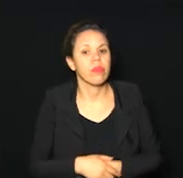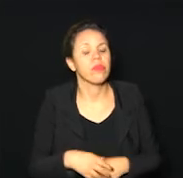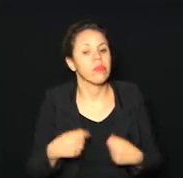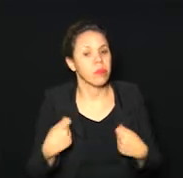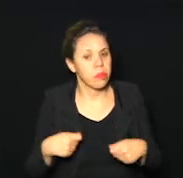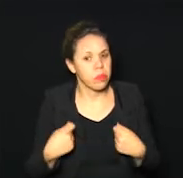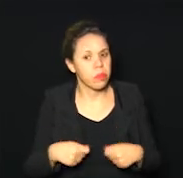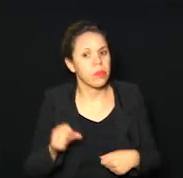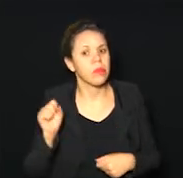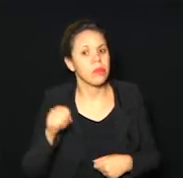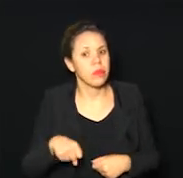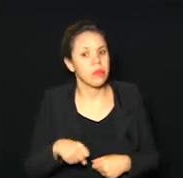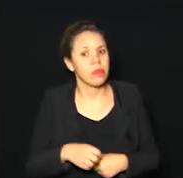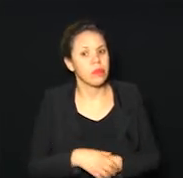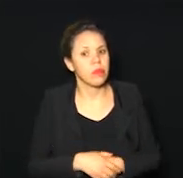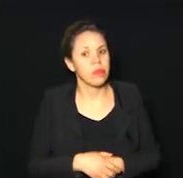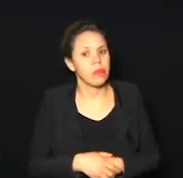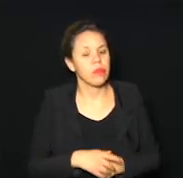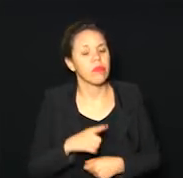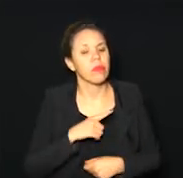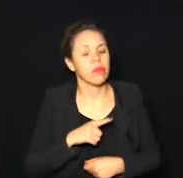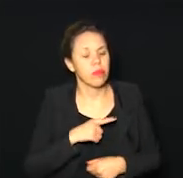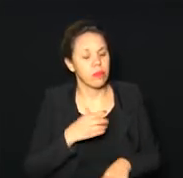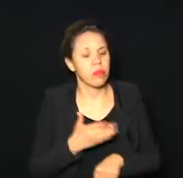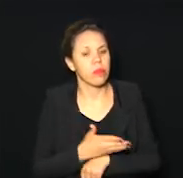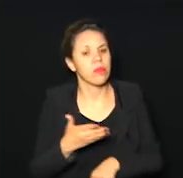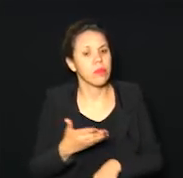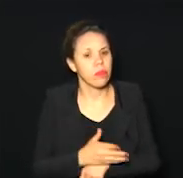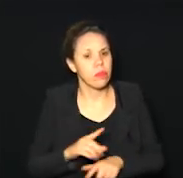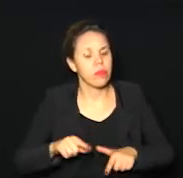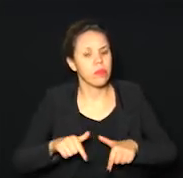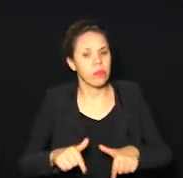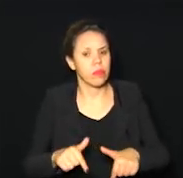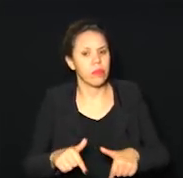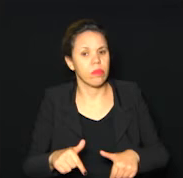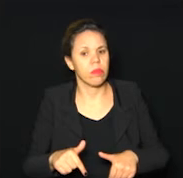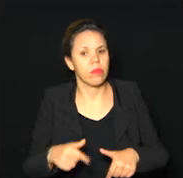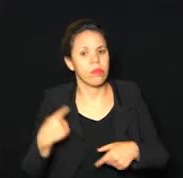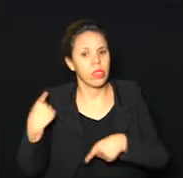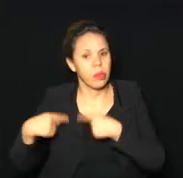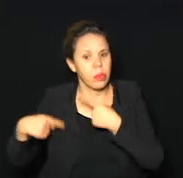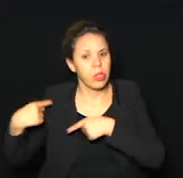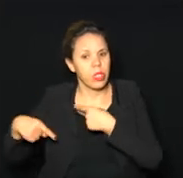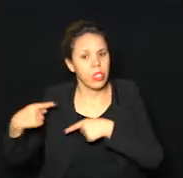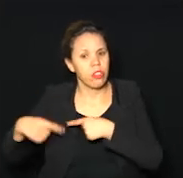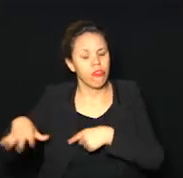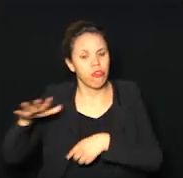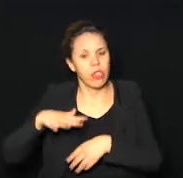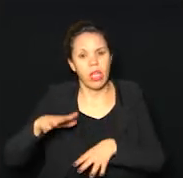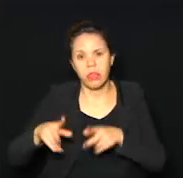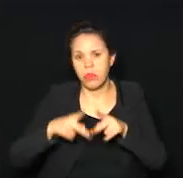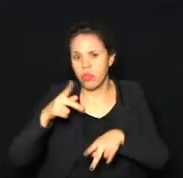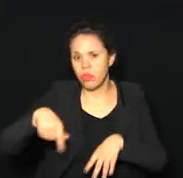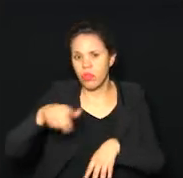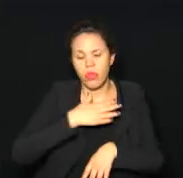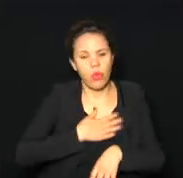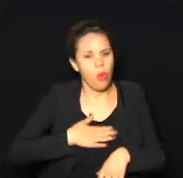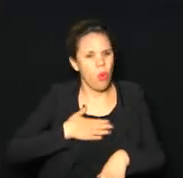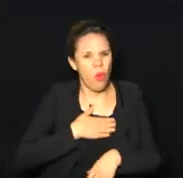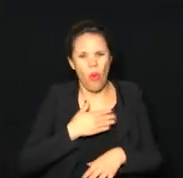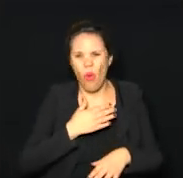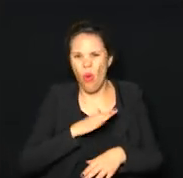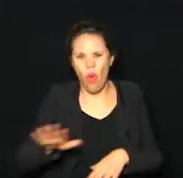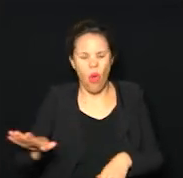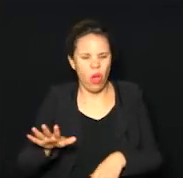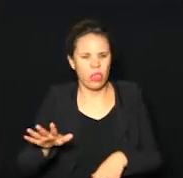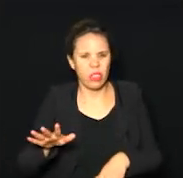precisa, sim, ter uma participação mais ativa na política, embora eu sei que muita gente não gosta de se envolver na